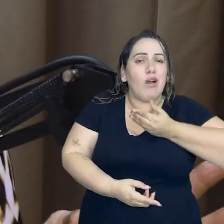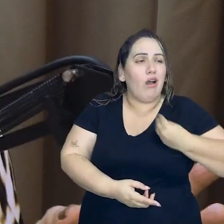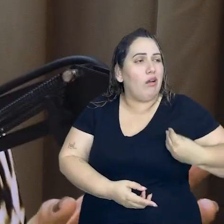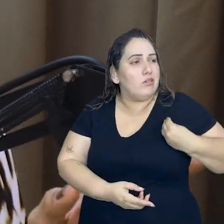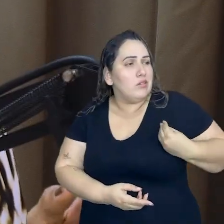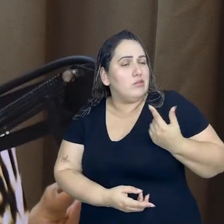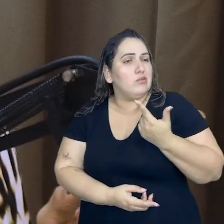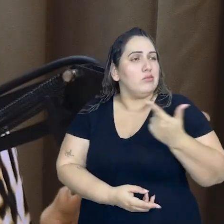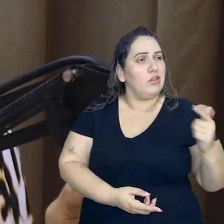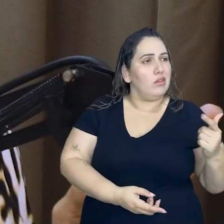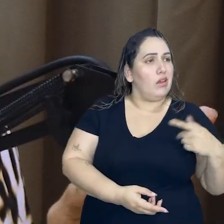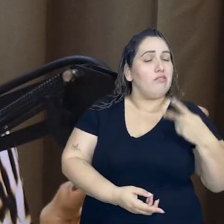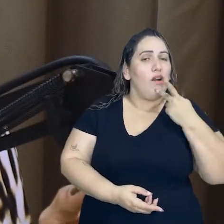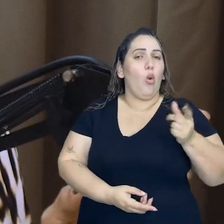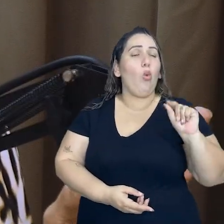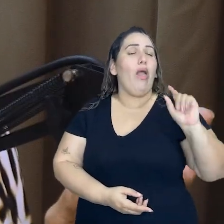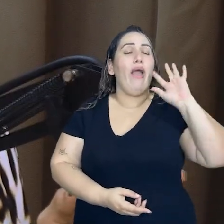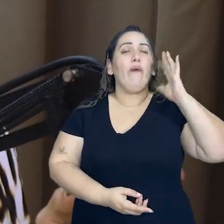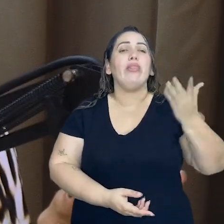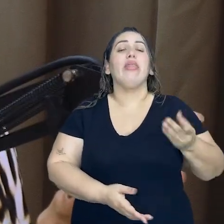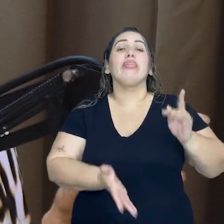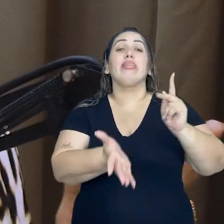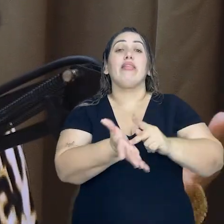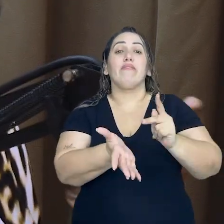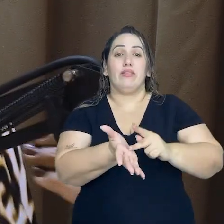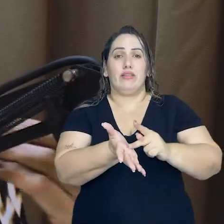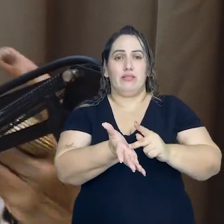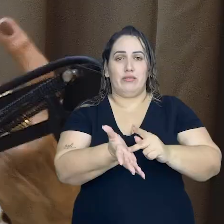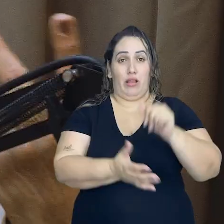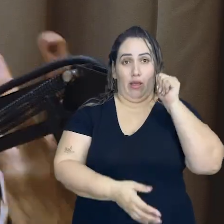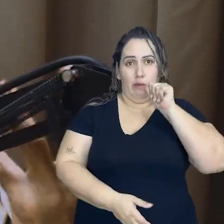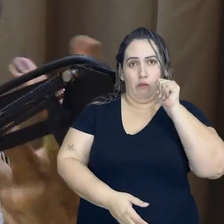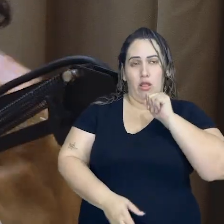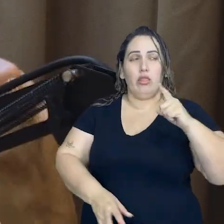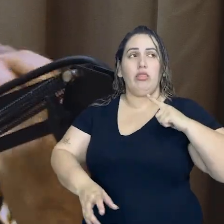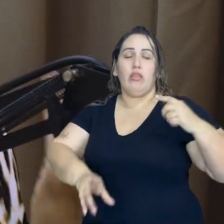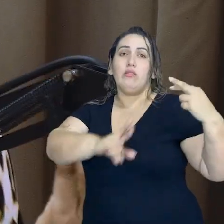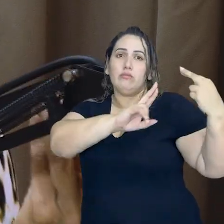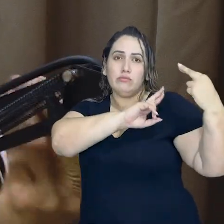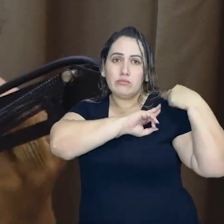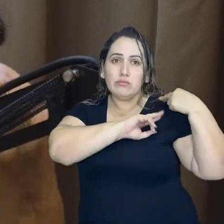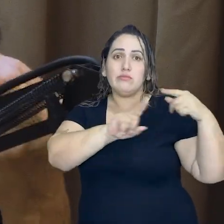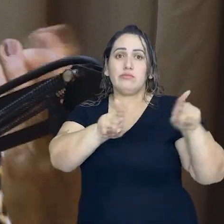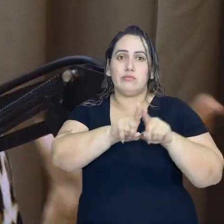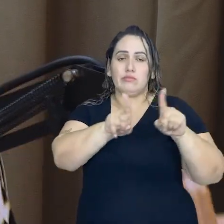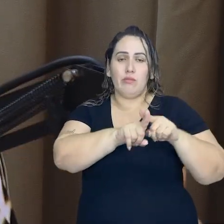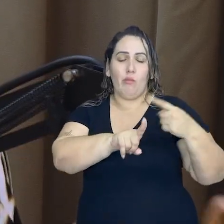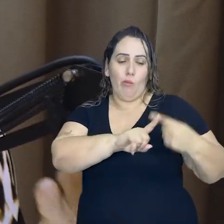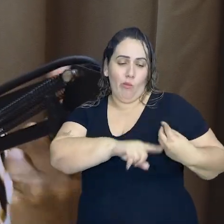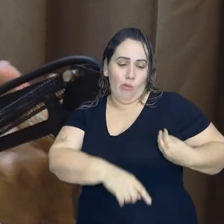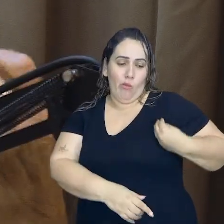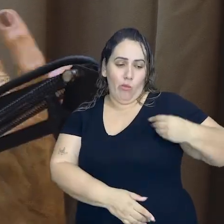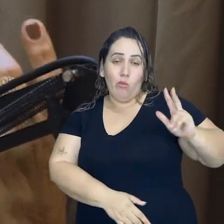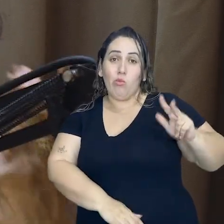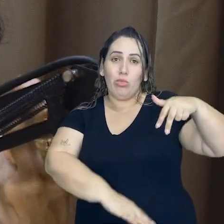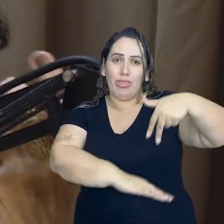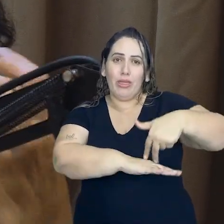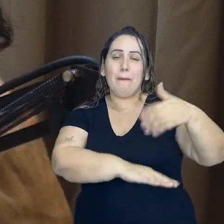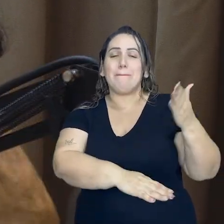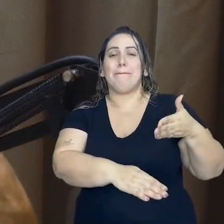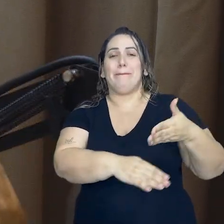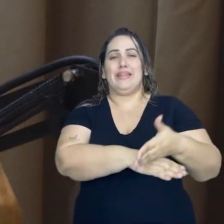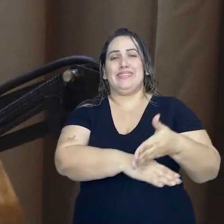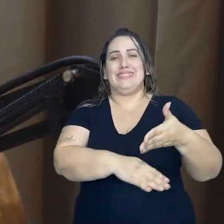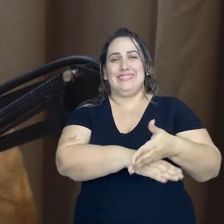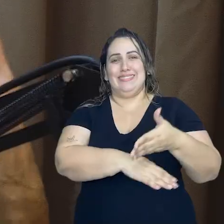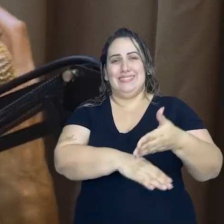certo? E ela tem um conhecimento de causa muito grande porque ela está... Não é? Ela participa desses processos, ela